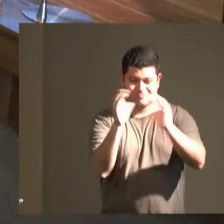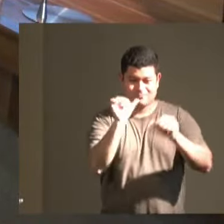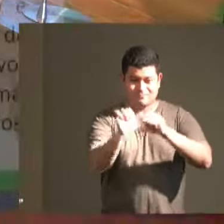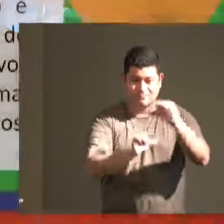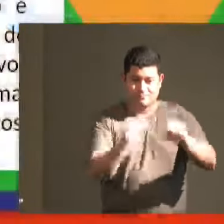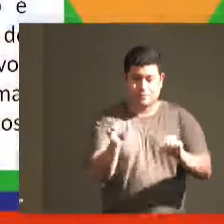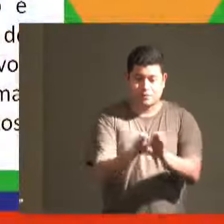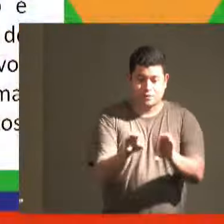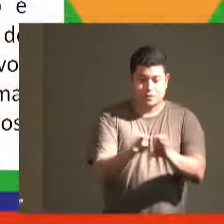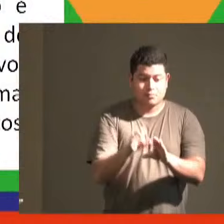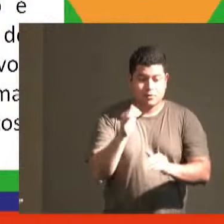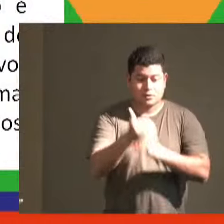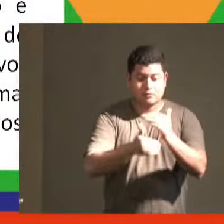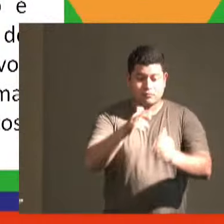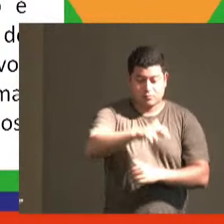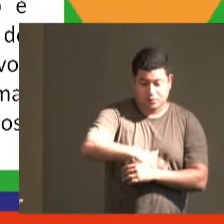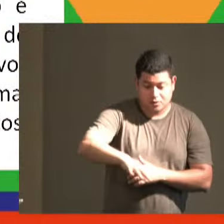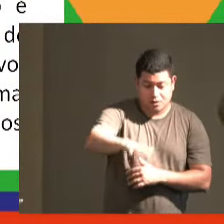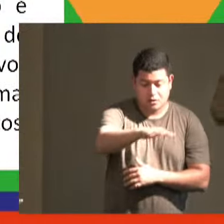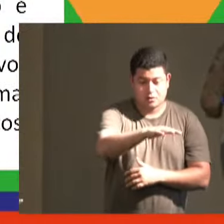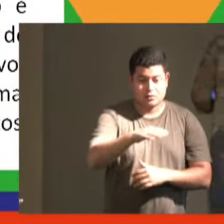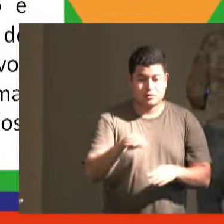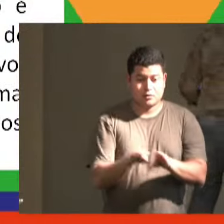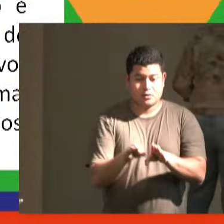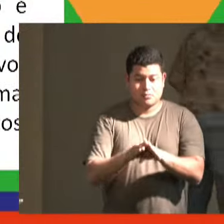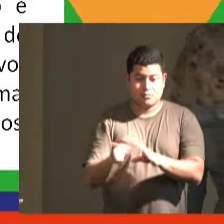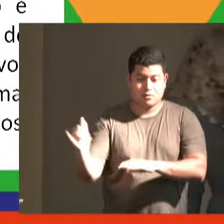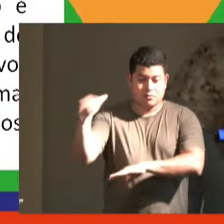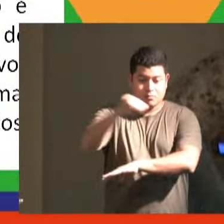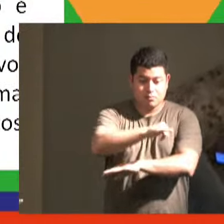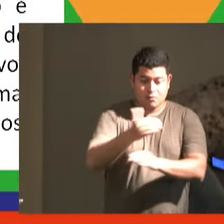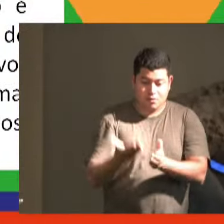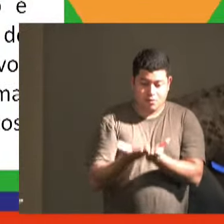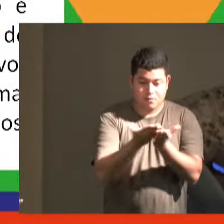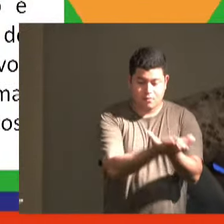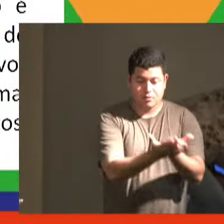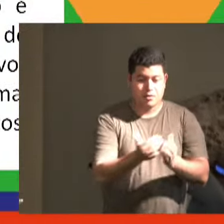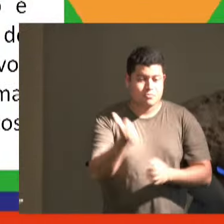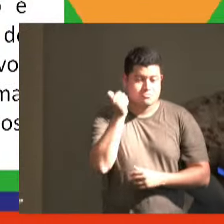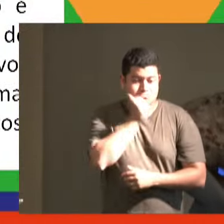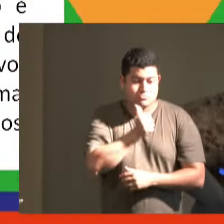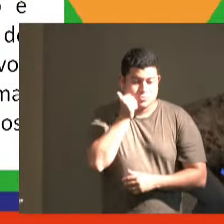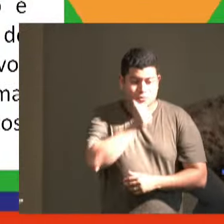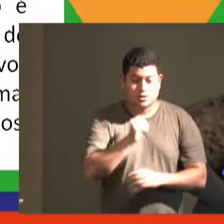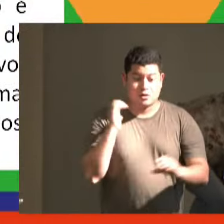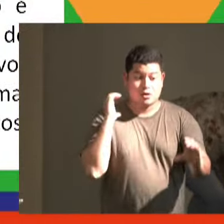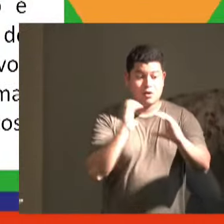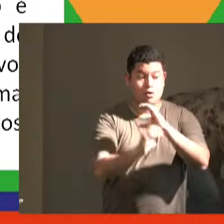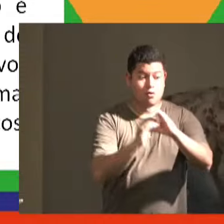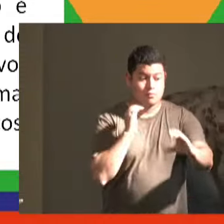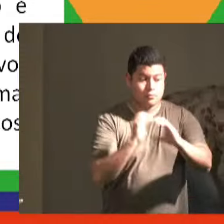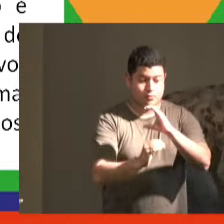e do Desenvolvimento Regional, Ministério de Portos e Aeroportos, Ministério das Mulheres e Ministério das Comunicações.